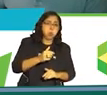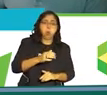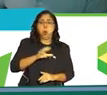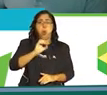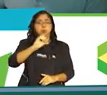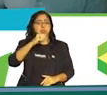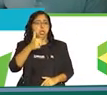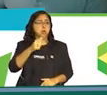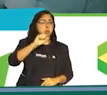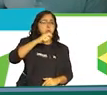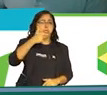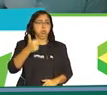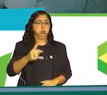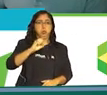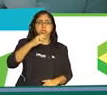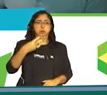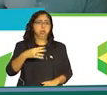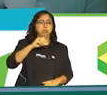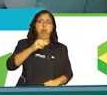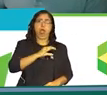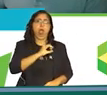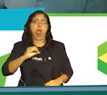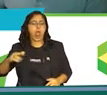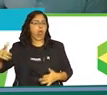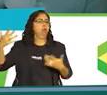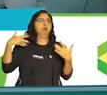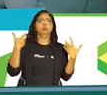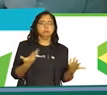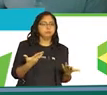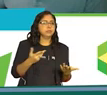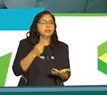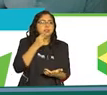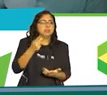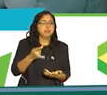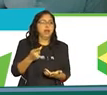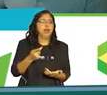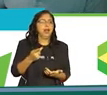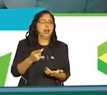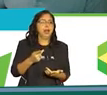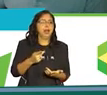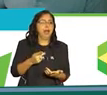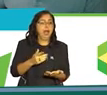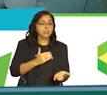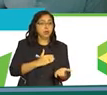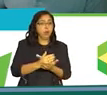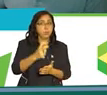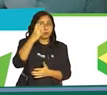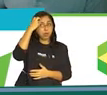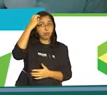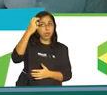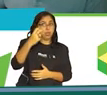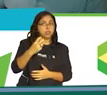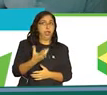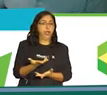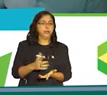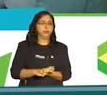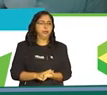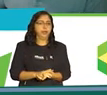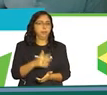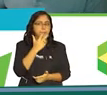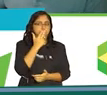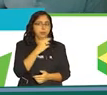02, 03, 04, ou tantos zeros como você tem na sua casa, que, aliás, começa com a sua inteligência, que beira o